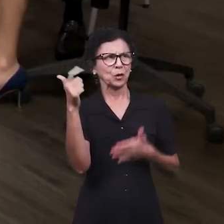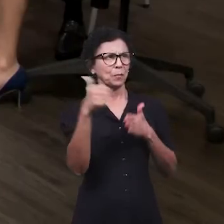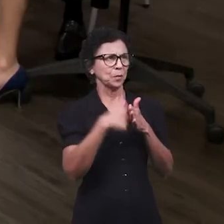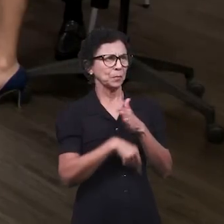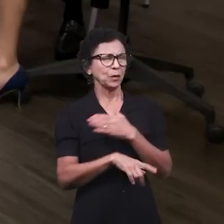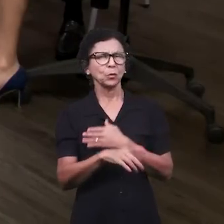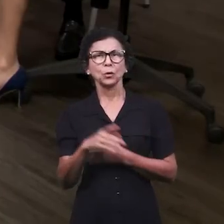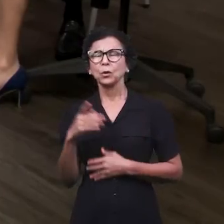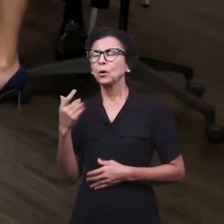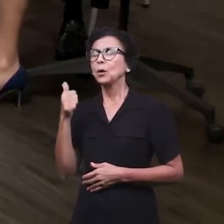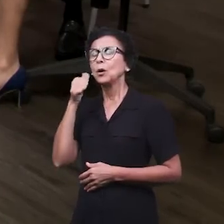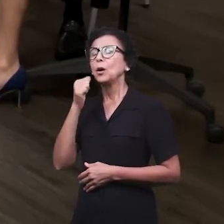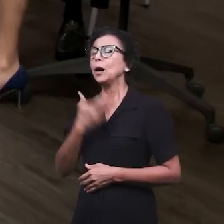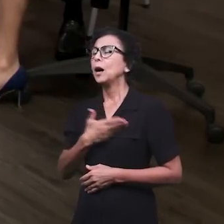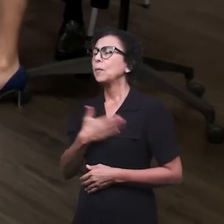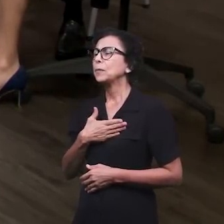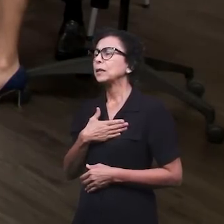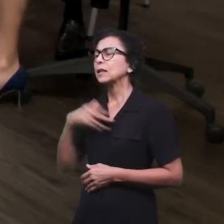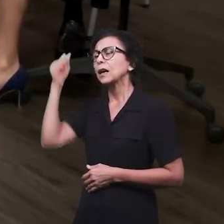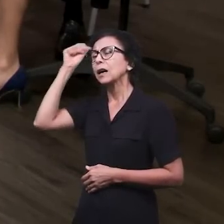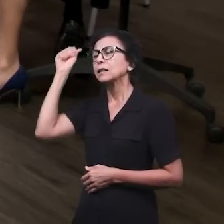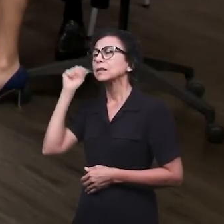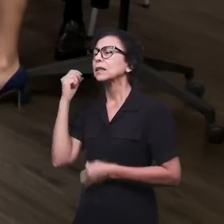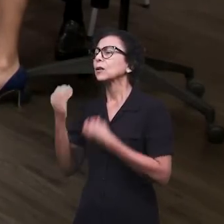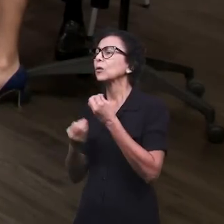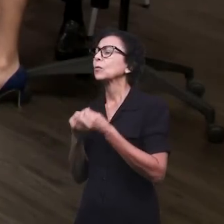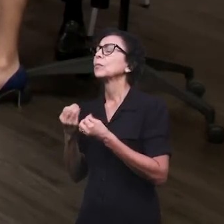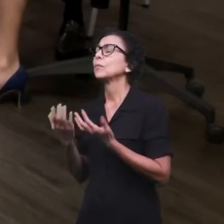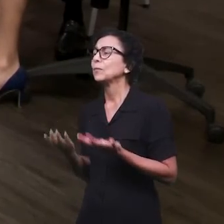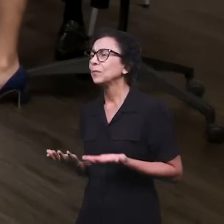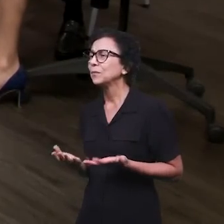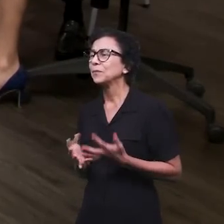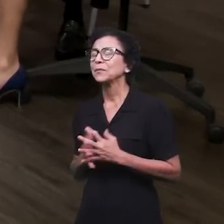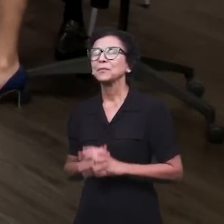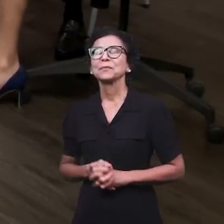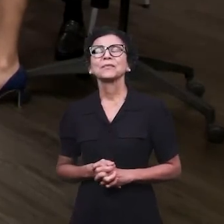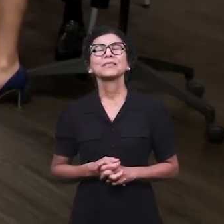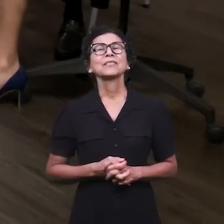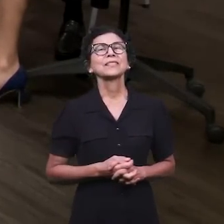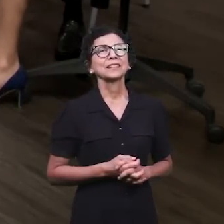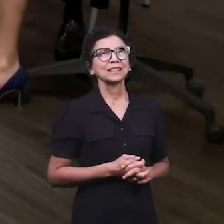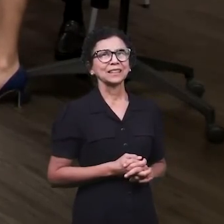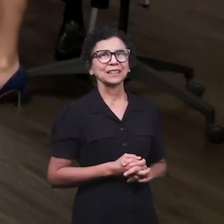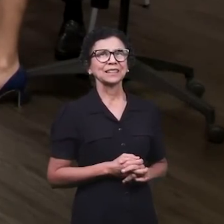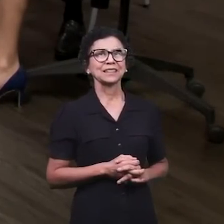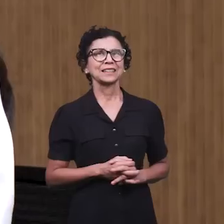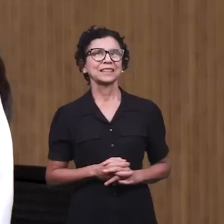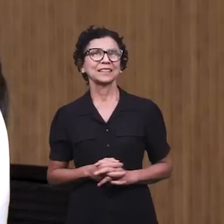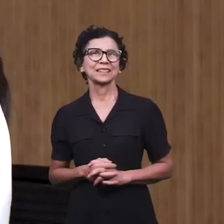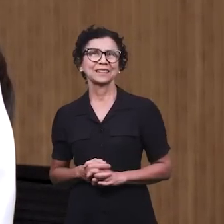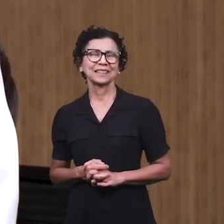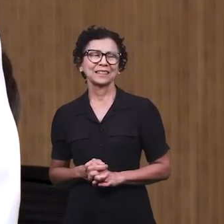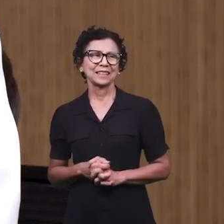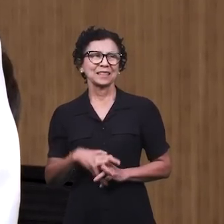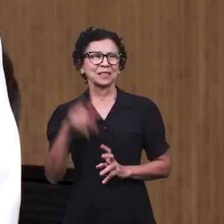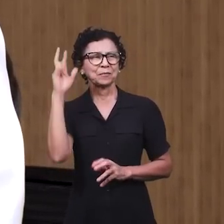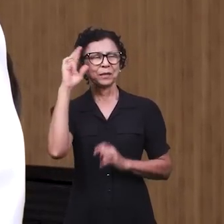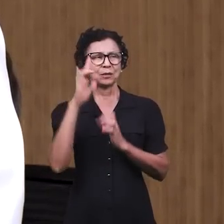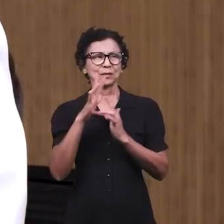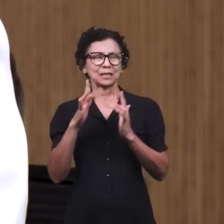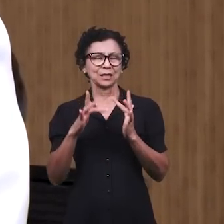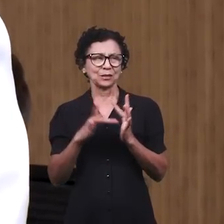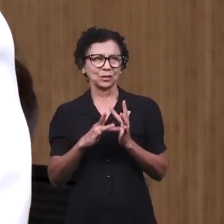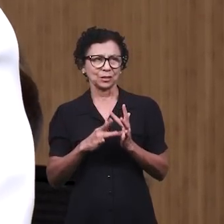como é que tá? Pois é, ficou assim agora, Ficou né? assim agora, minha colega Andréia. Paz do Senhor, Mas é um Andréia. prazer ser sua colega, paz do Senhor, pastor Josias,